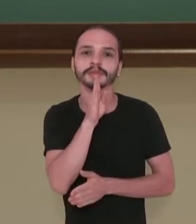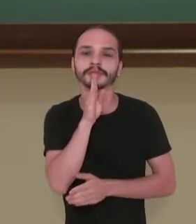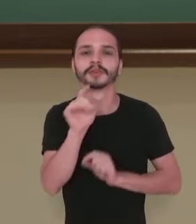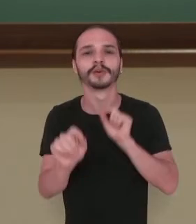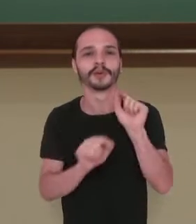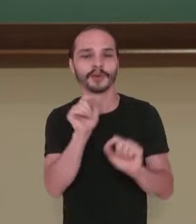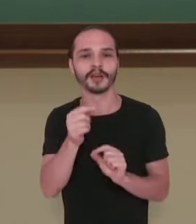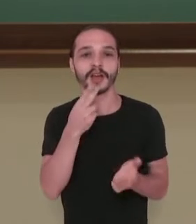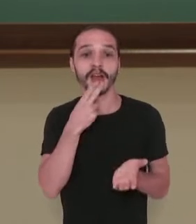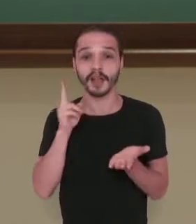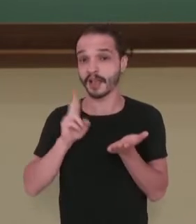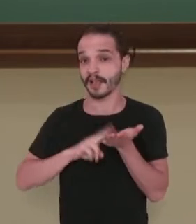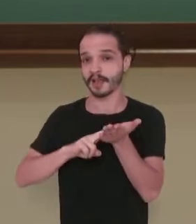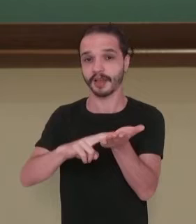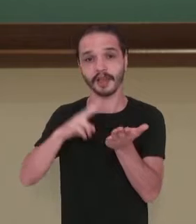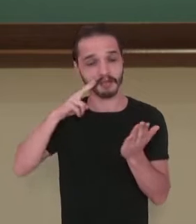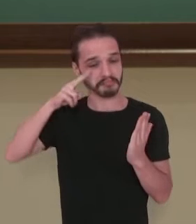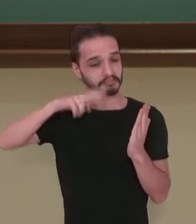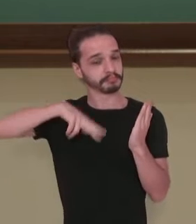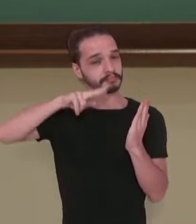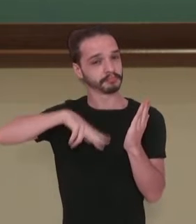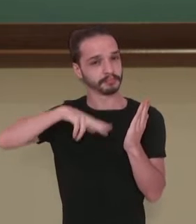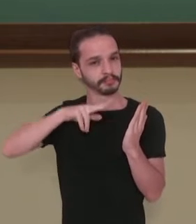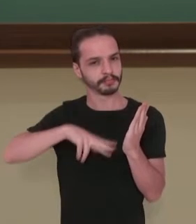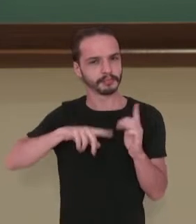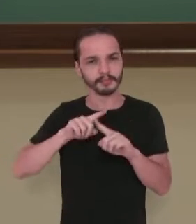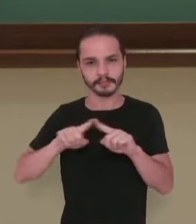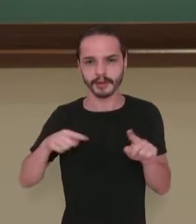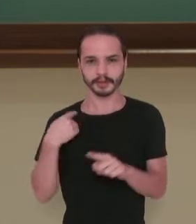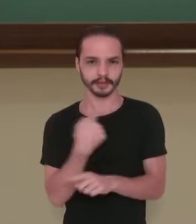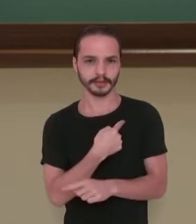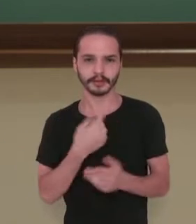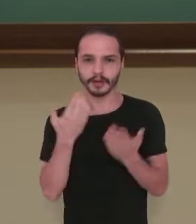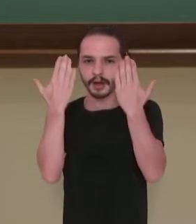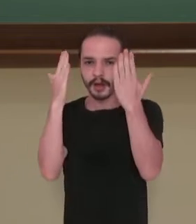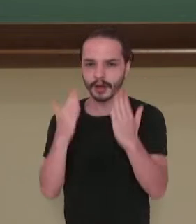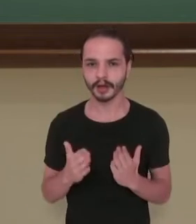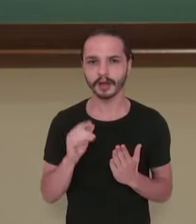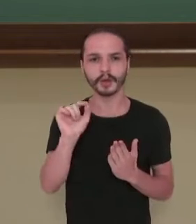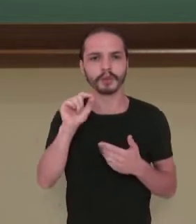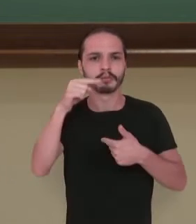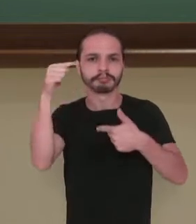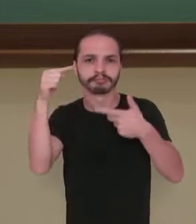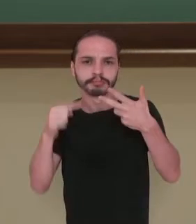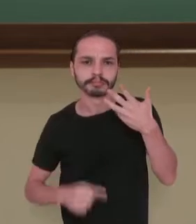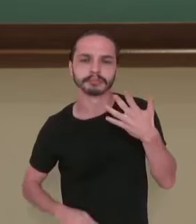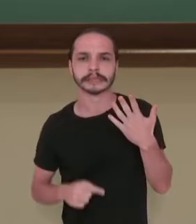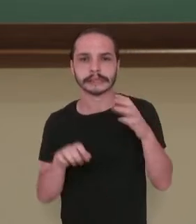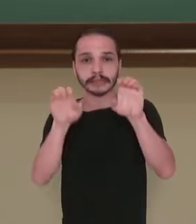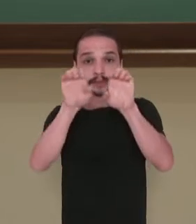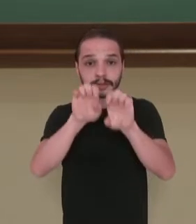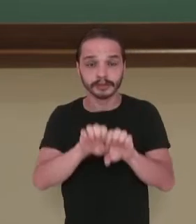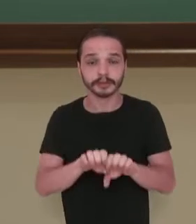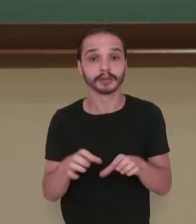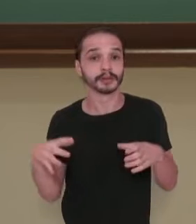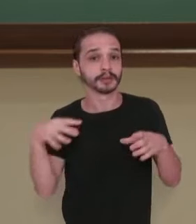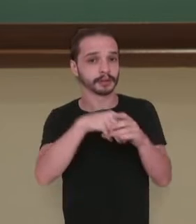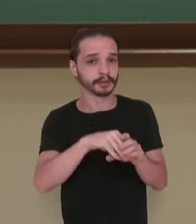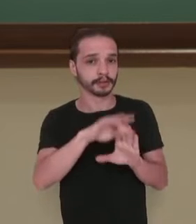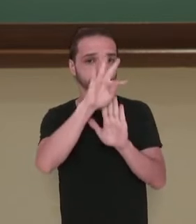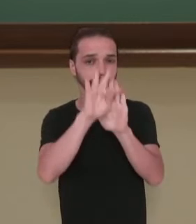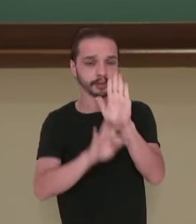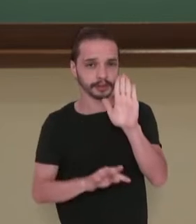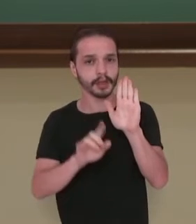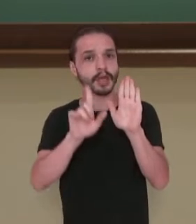a carta do leitor. Porém, vamos fazer uma análise dos elementos estruturais que constituem um texto para que ele